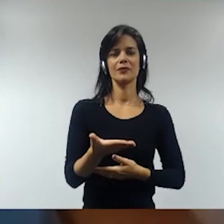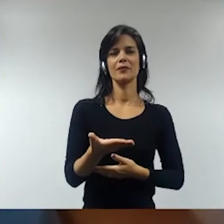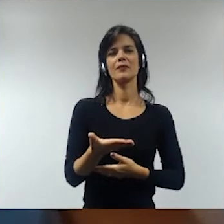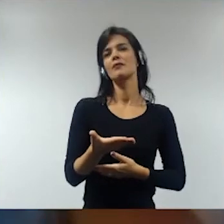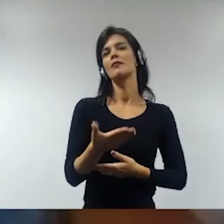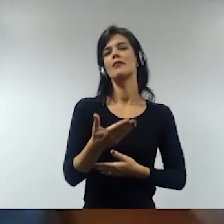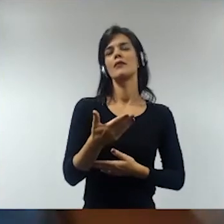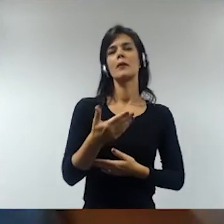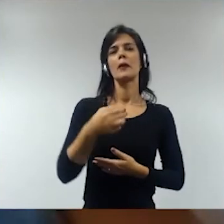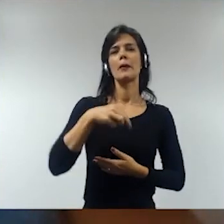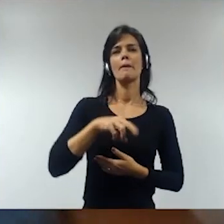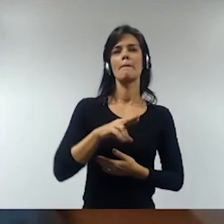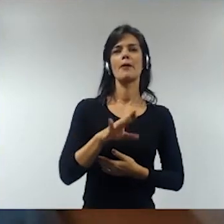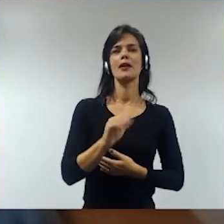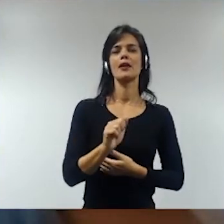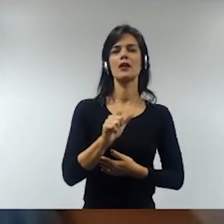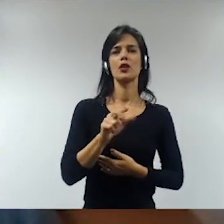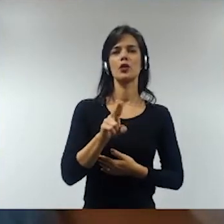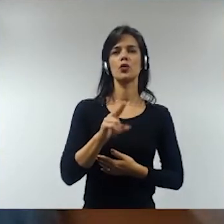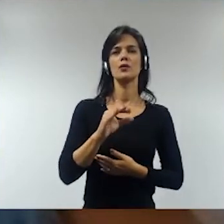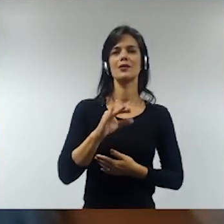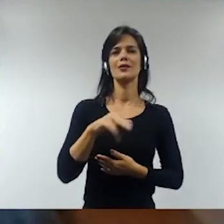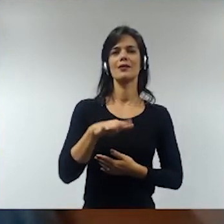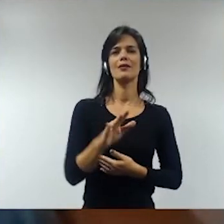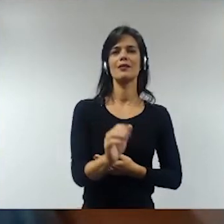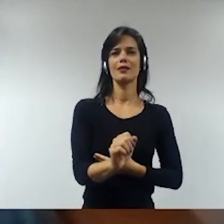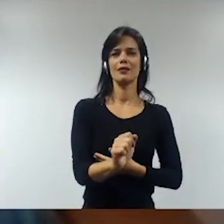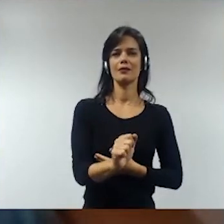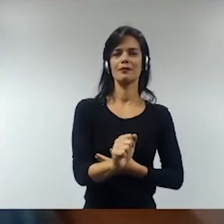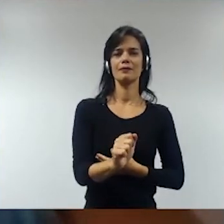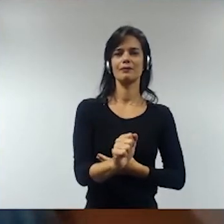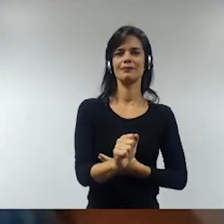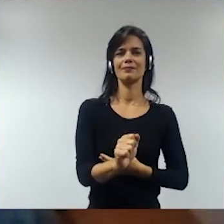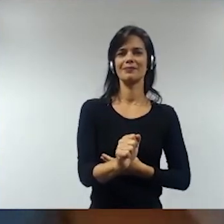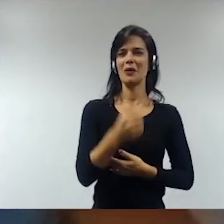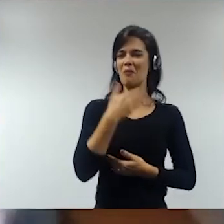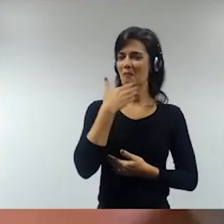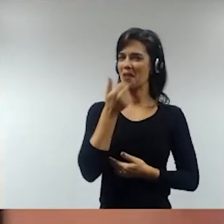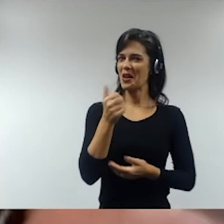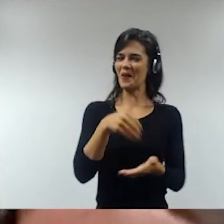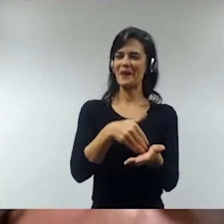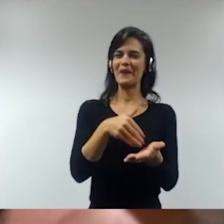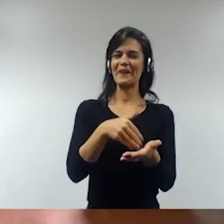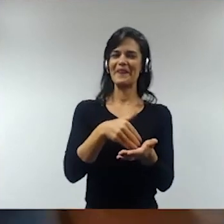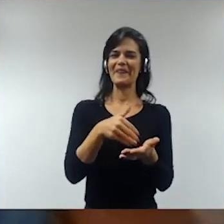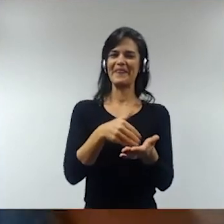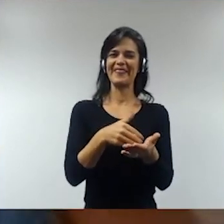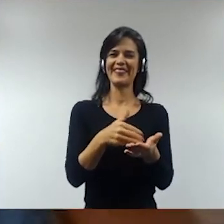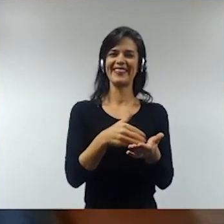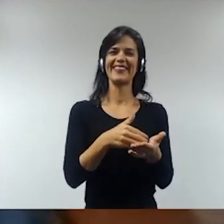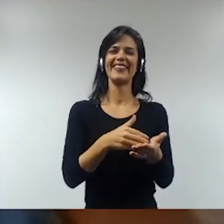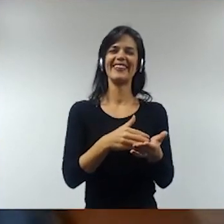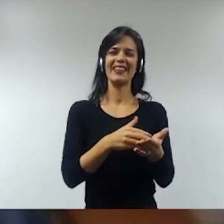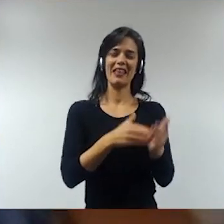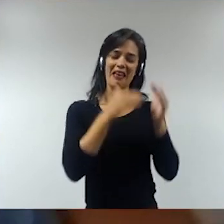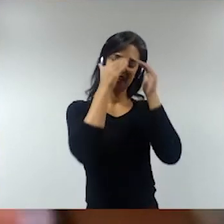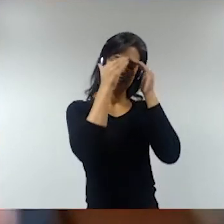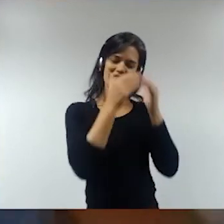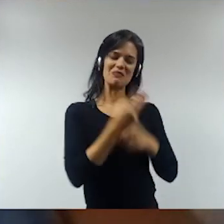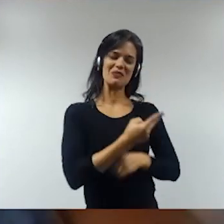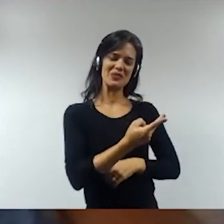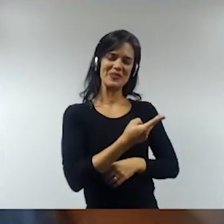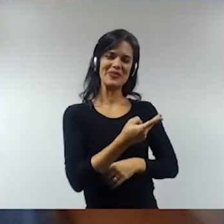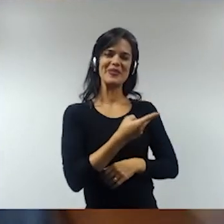nossa querida Maria Luciana, deixamos o melhor por último, com todo respeito ao que foi dito pelo meu querido